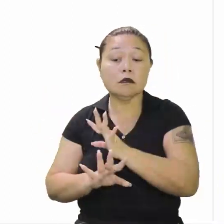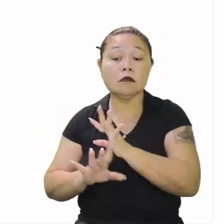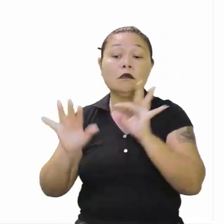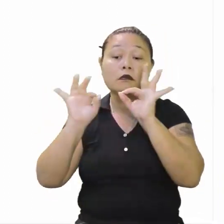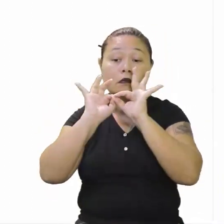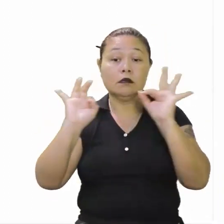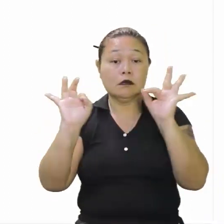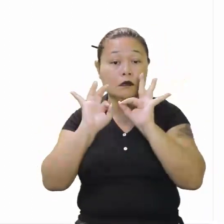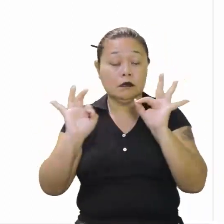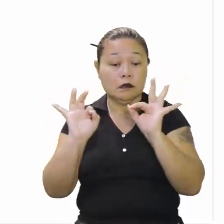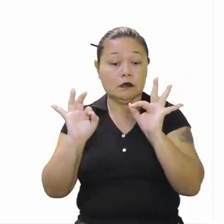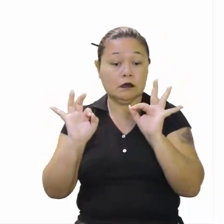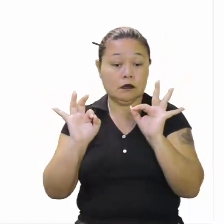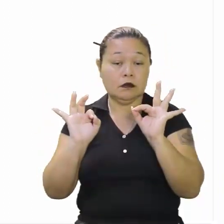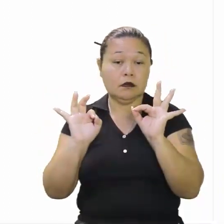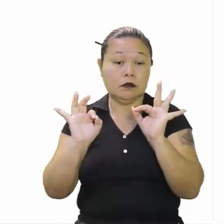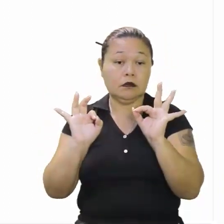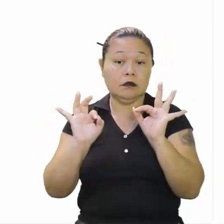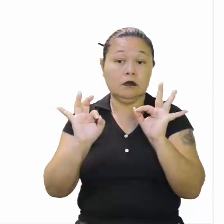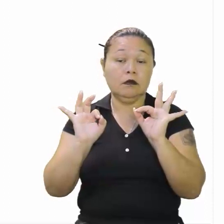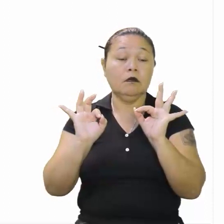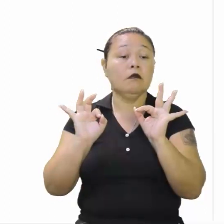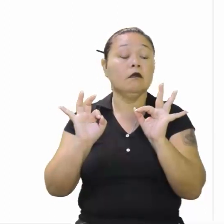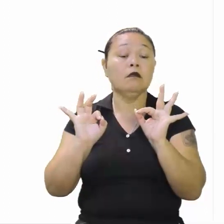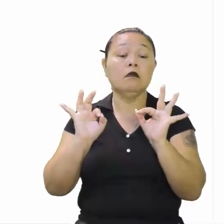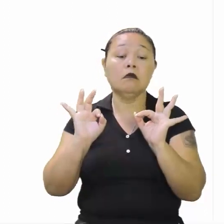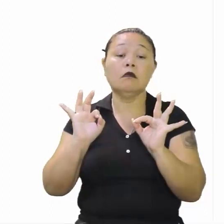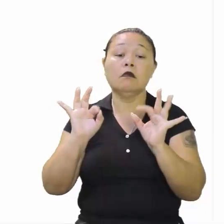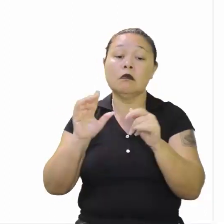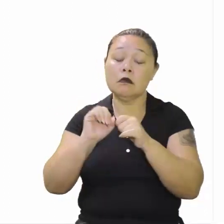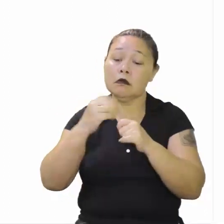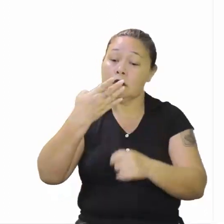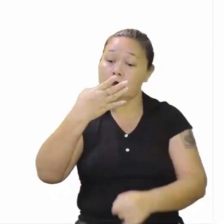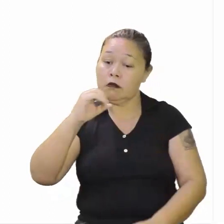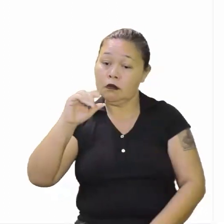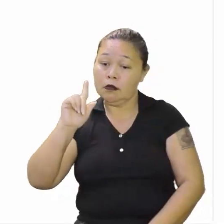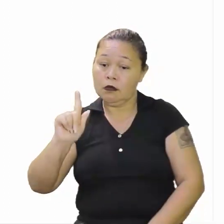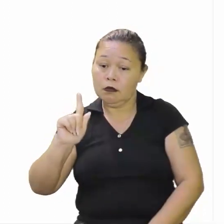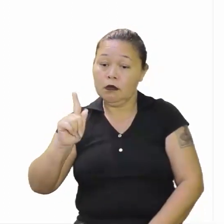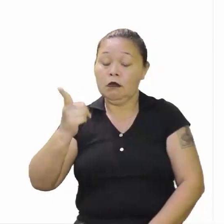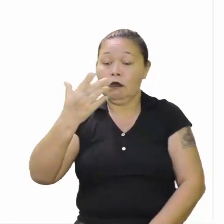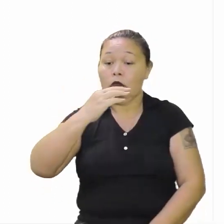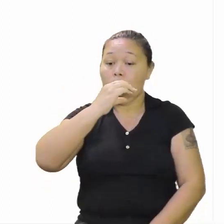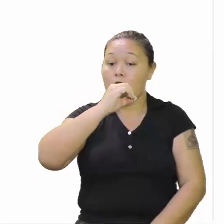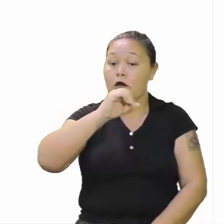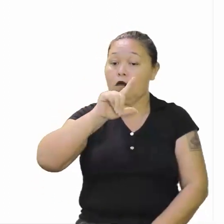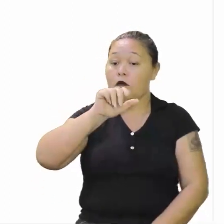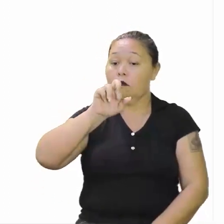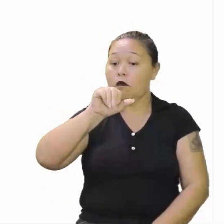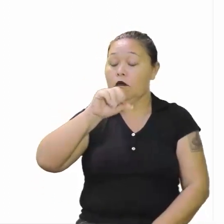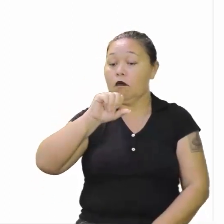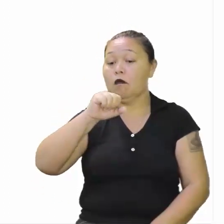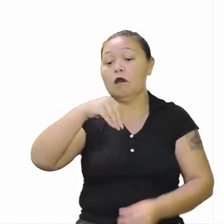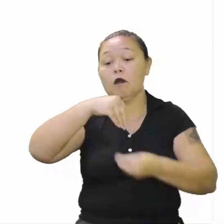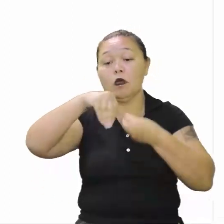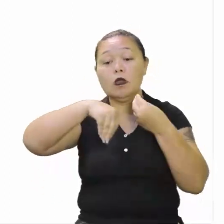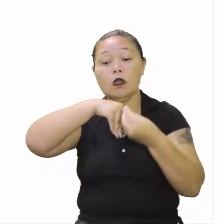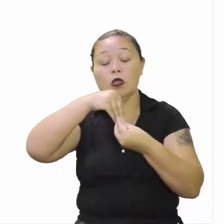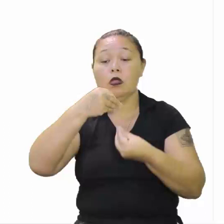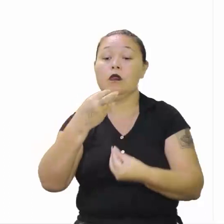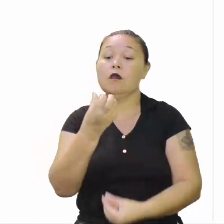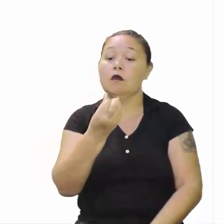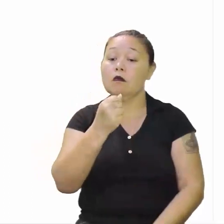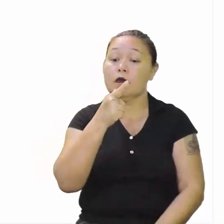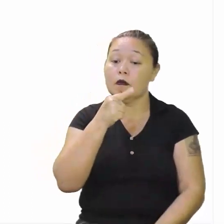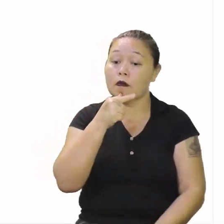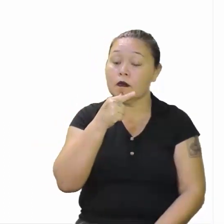enunciado. Você tem lá 400 gramas de cloreto de sódio dissolvido em 600 ml de